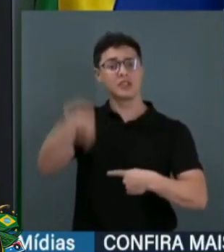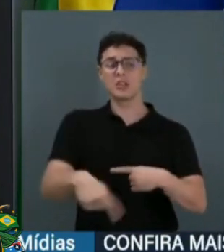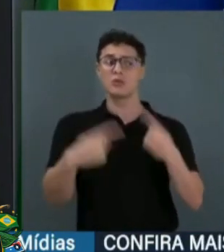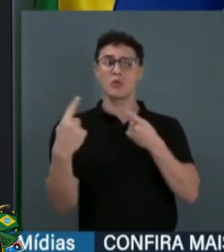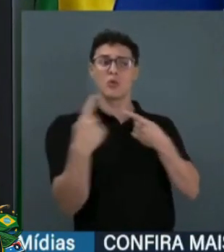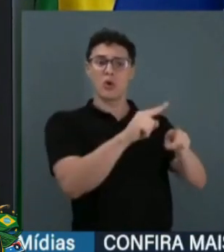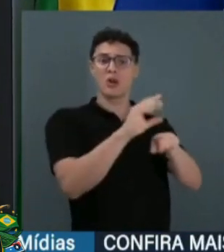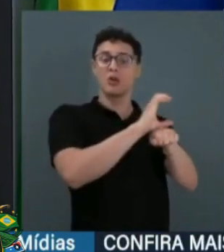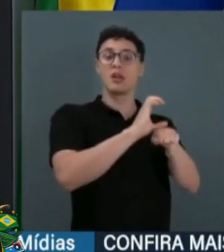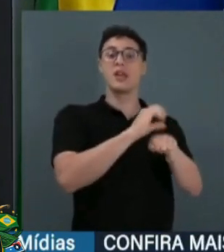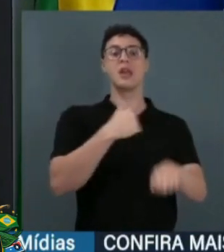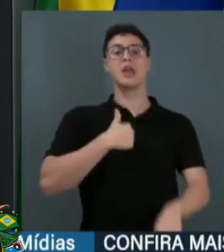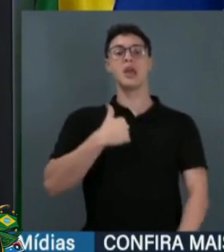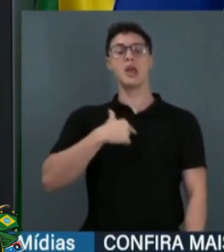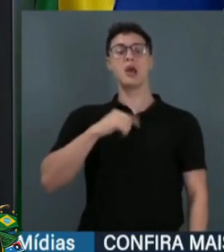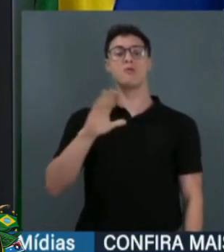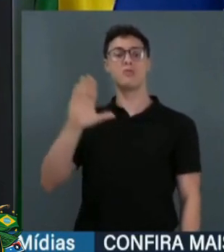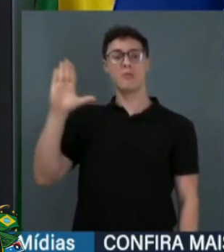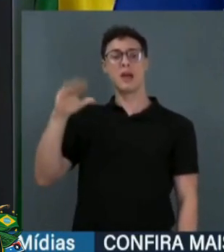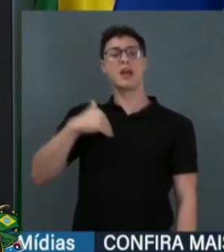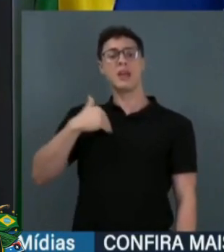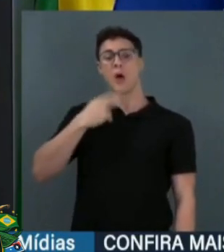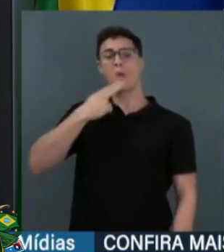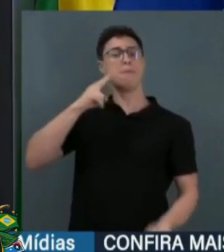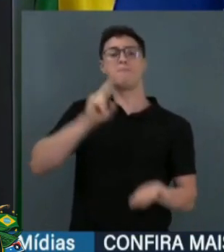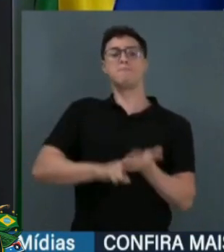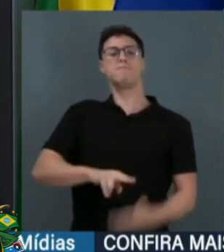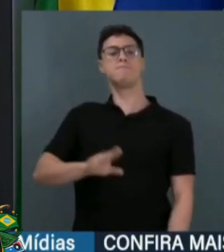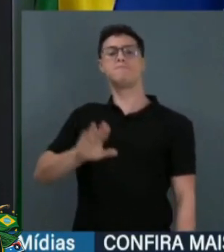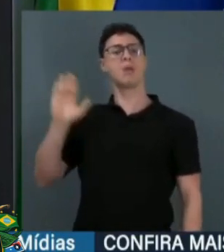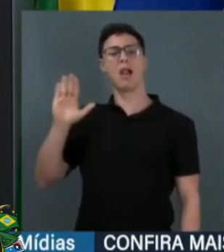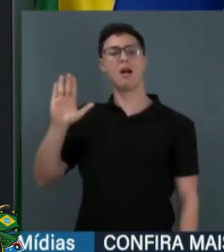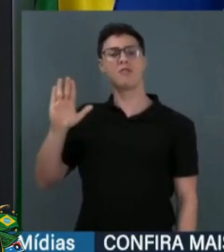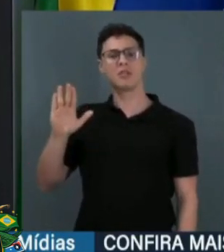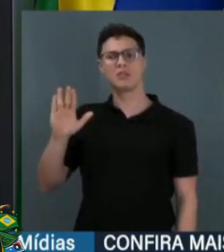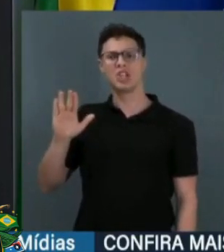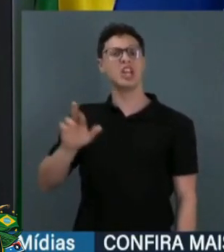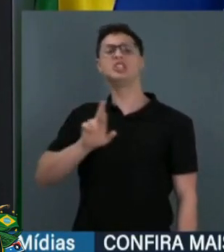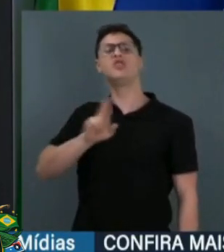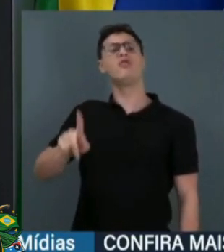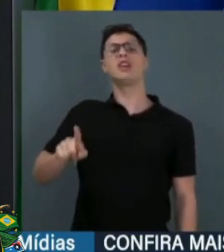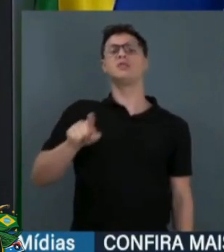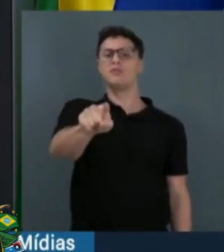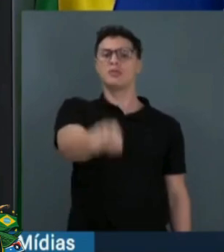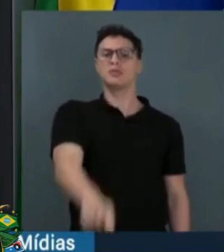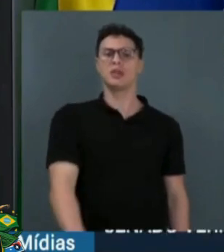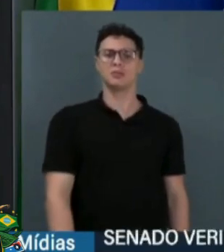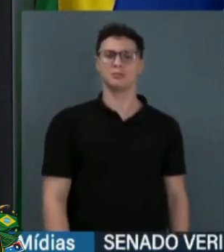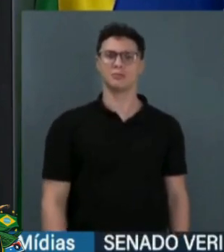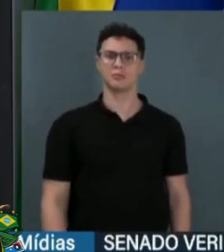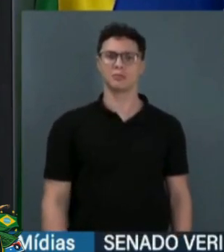eu fiz o juramento e eu tenho palavra, muito diferente de você.